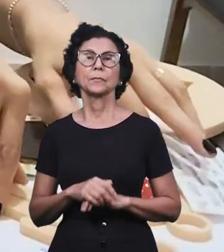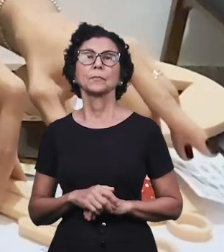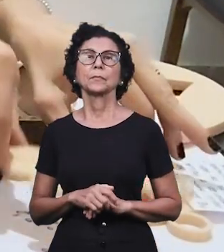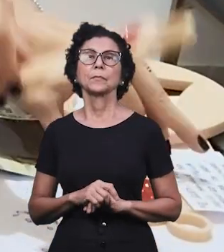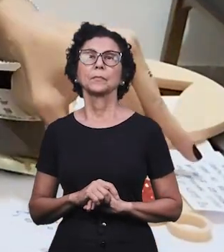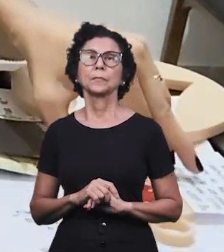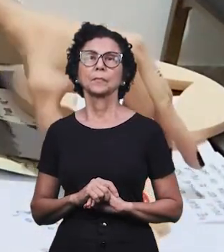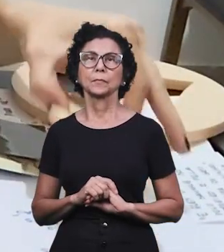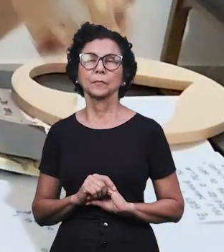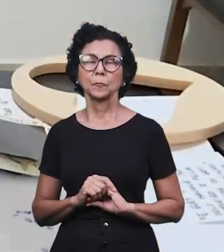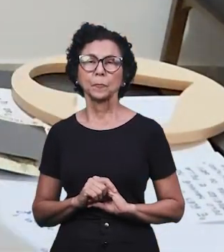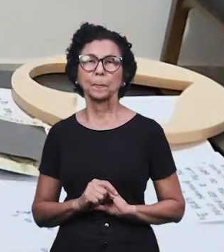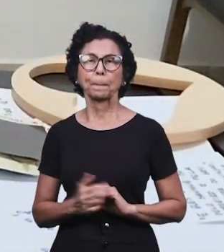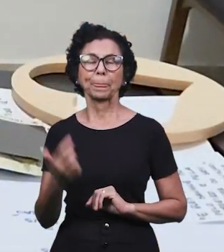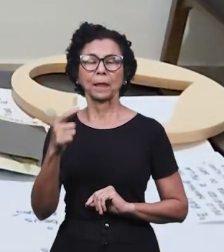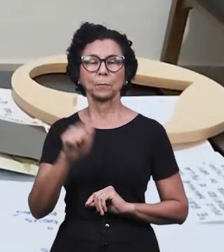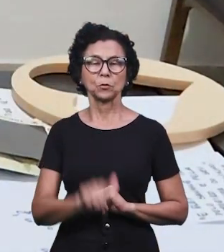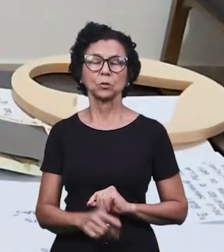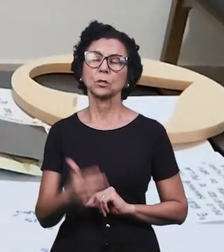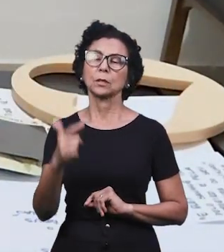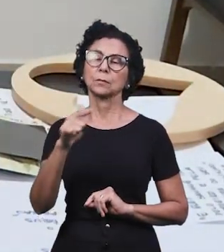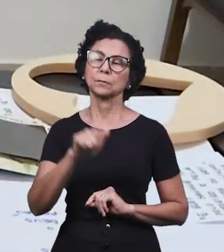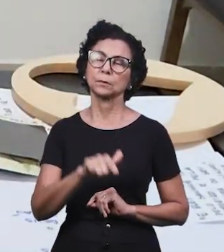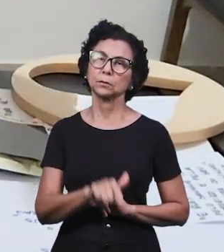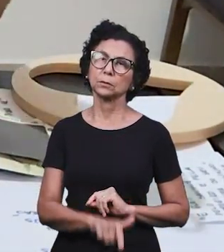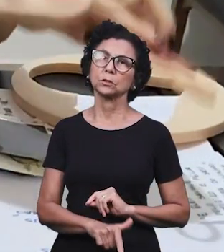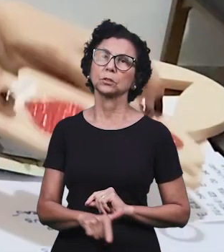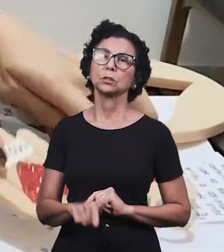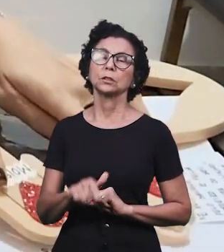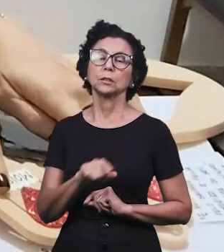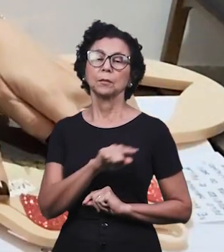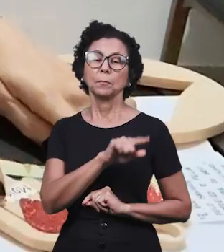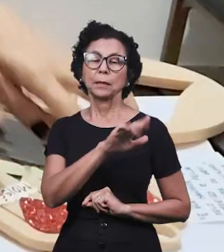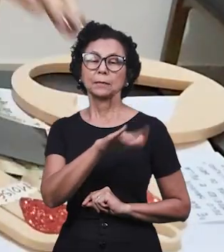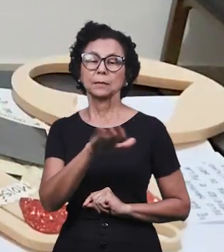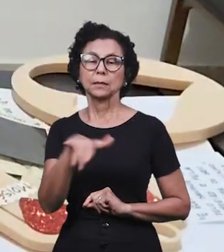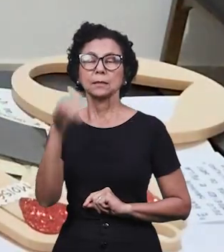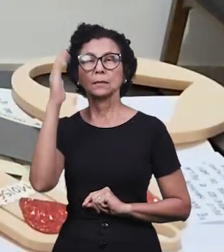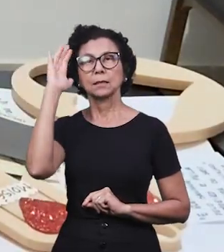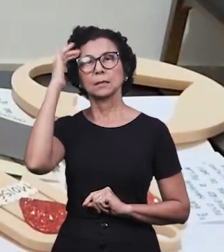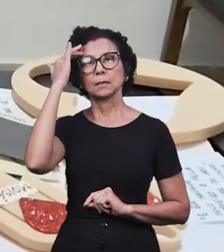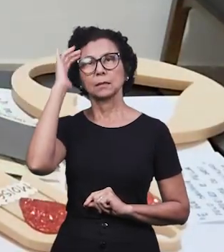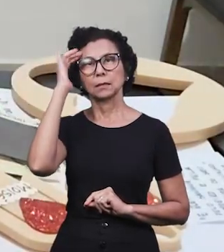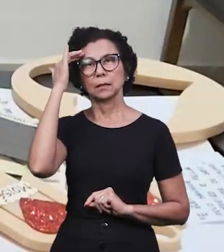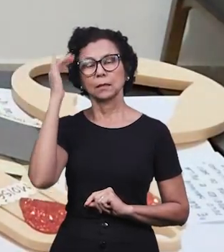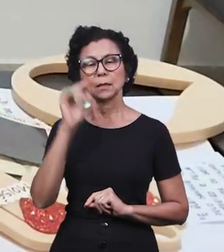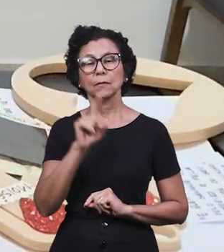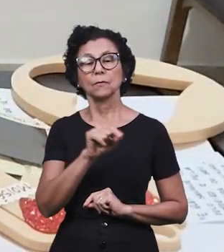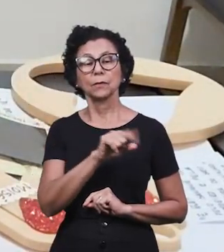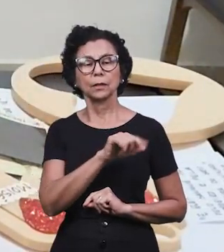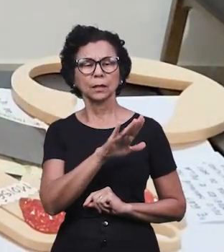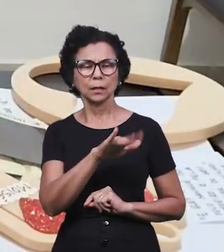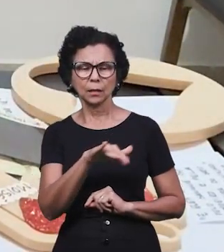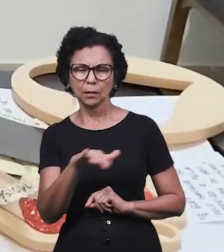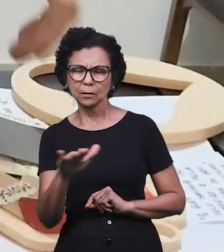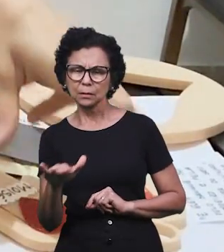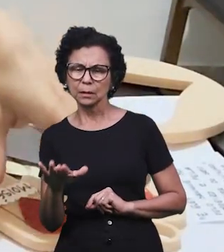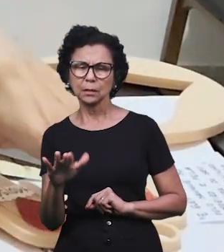aula, usar os recursos para que as crianças entendam, né? Ver qual é o nível de